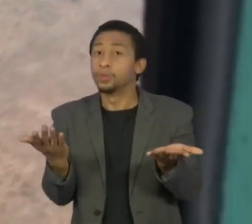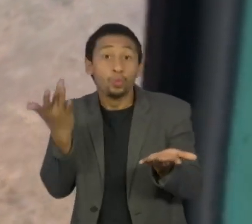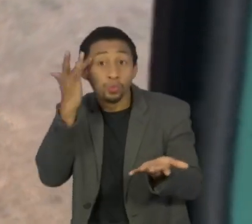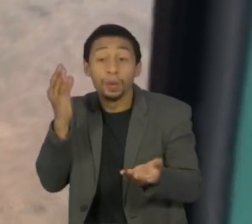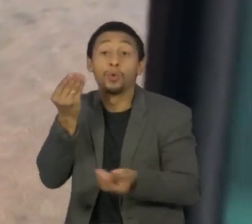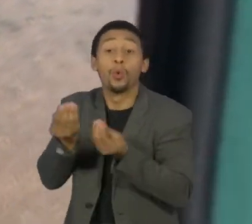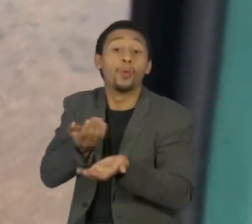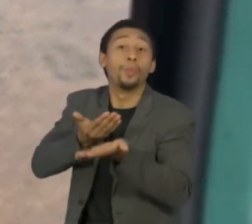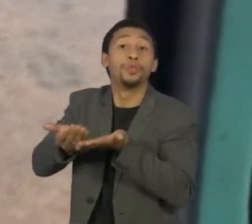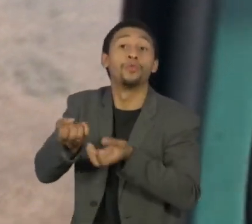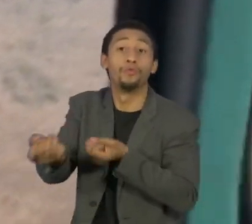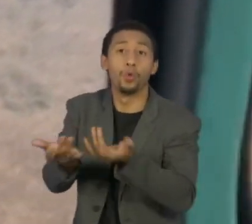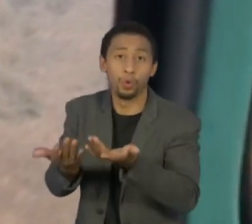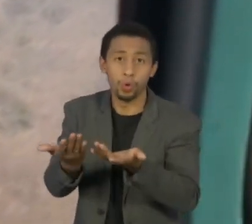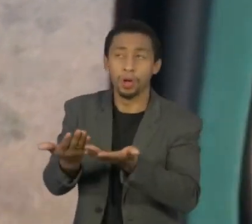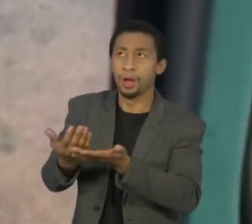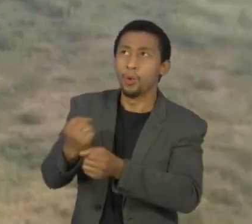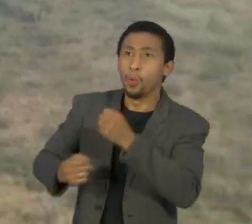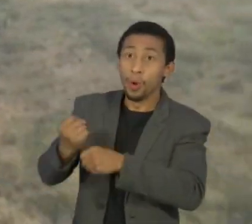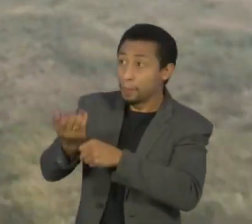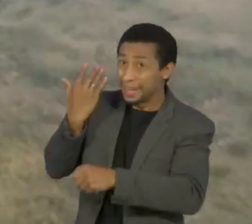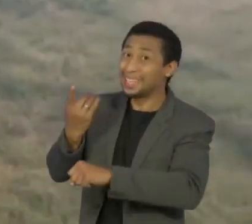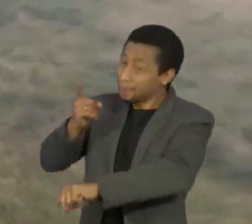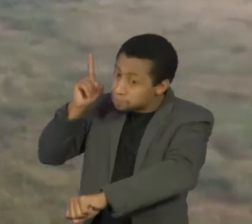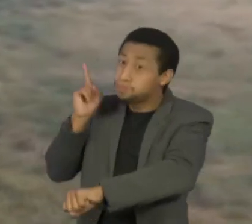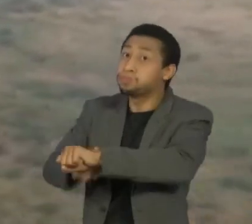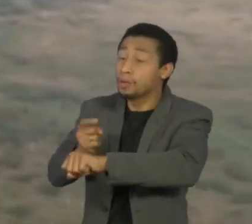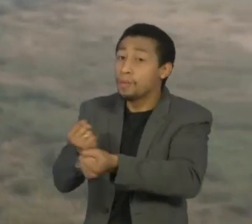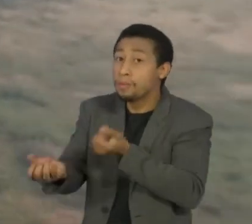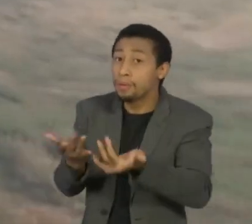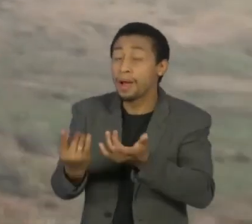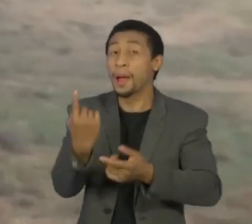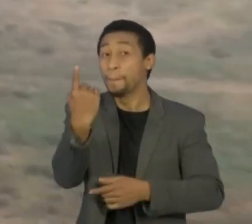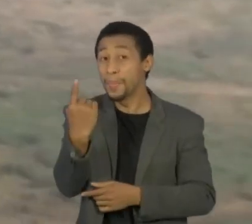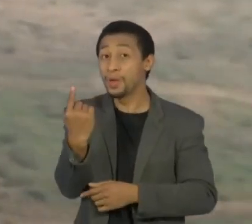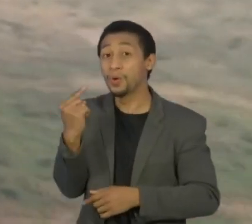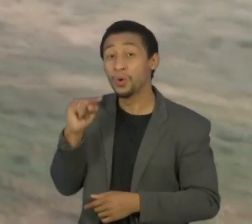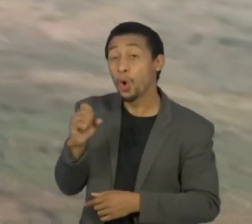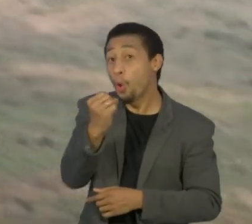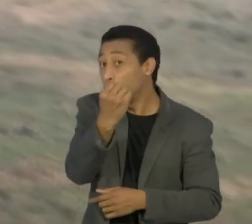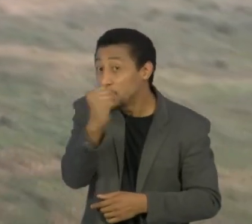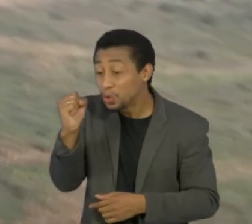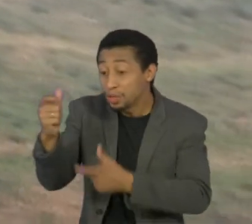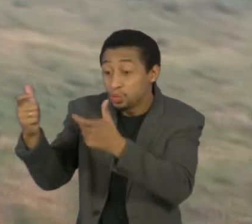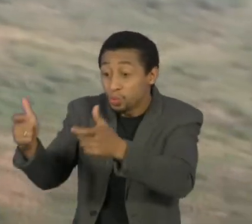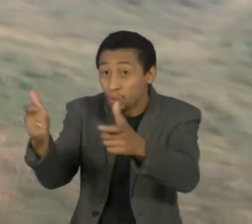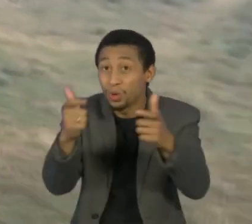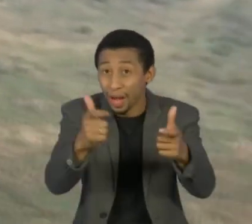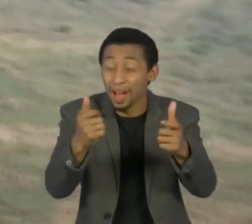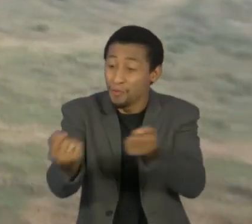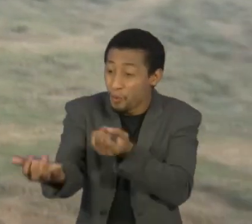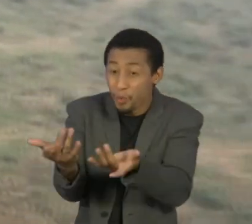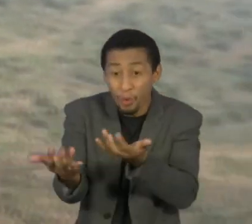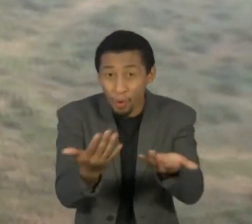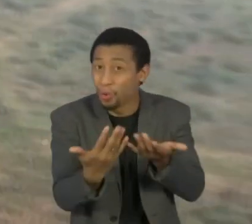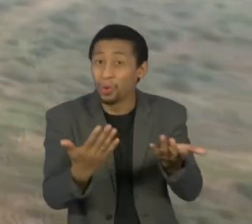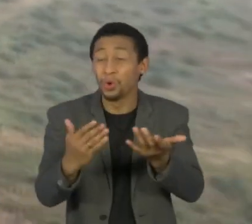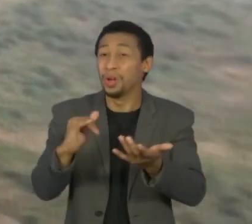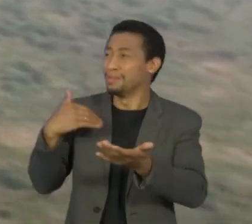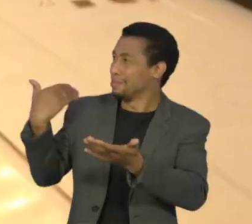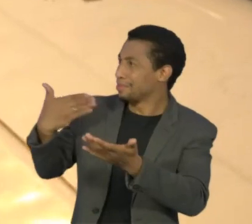passado, o número de queimadas no Pantanal bateu recorde. Foram 1.684 pontos, o maior registro em julho